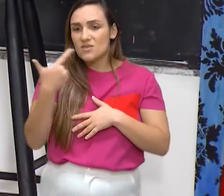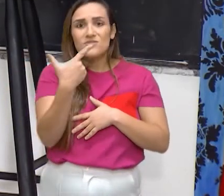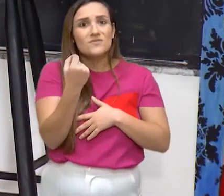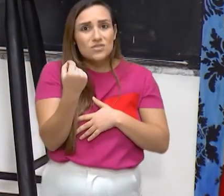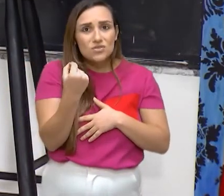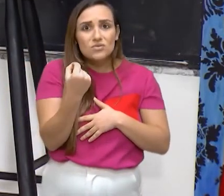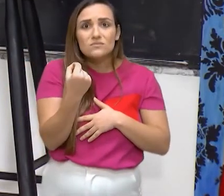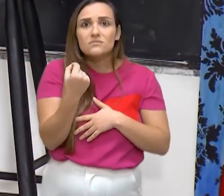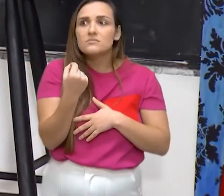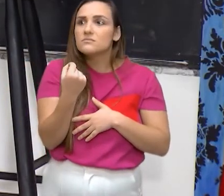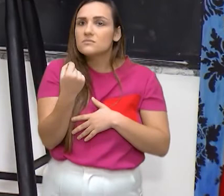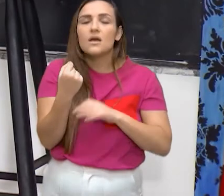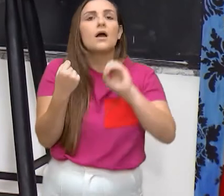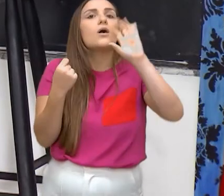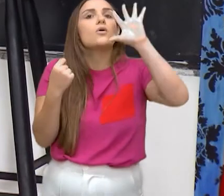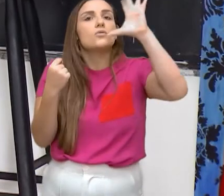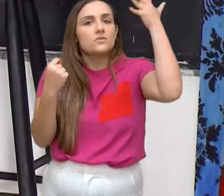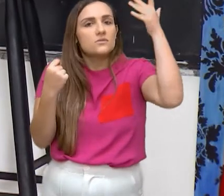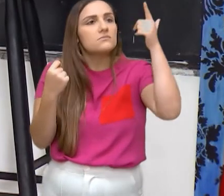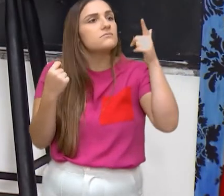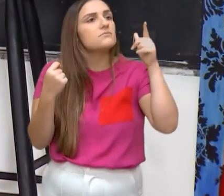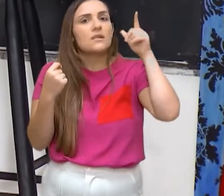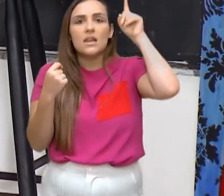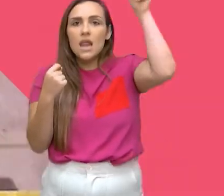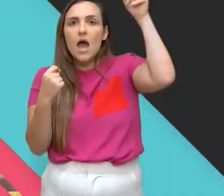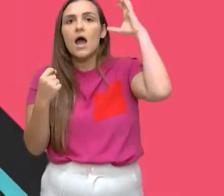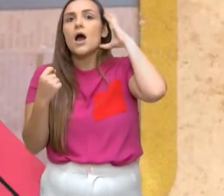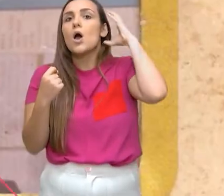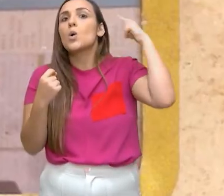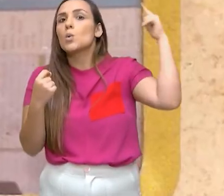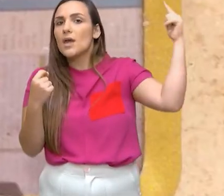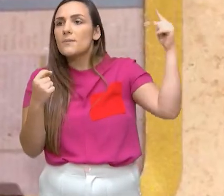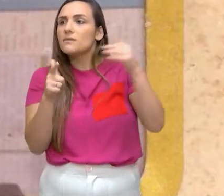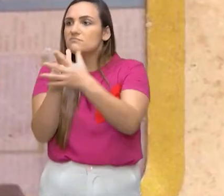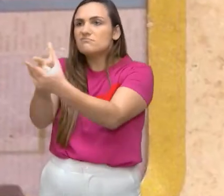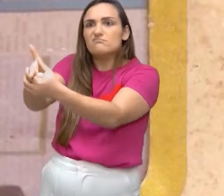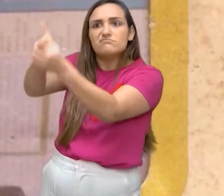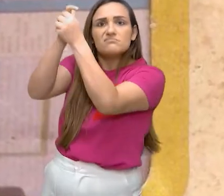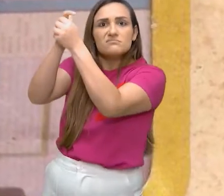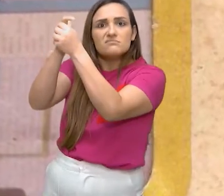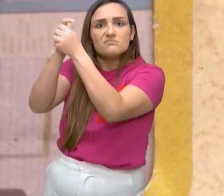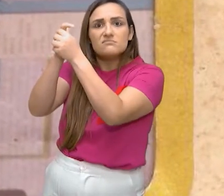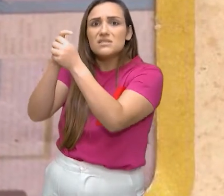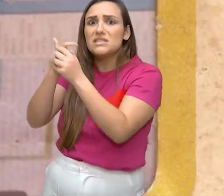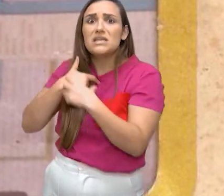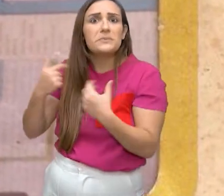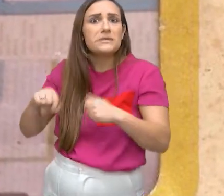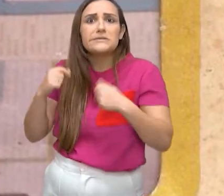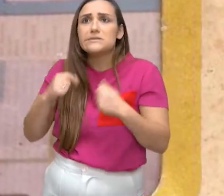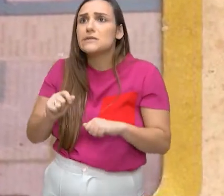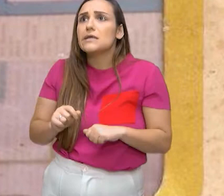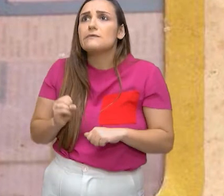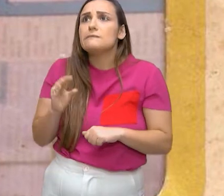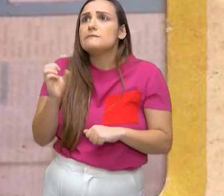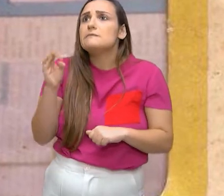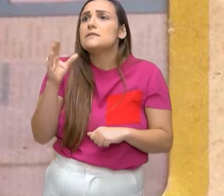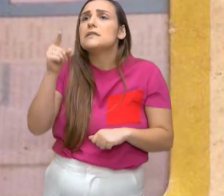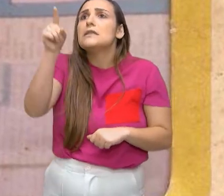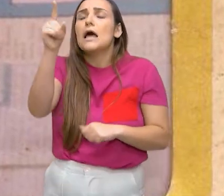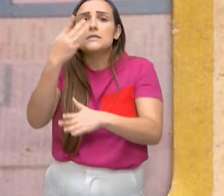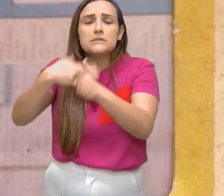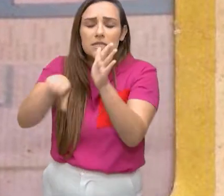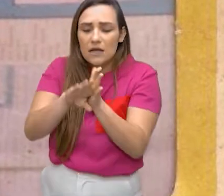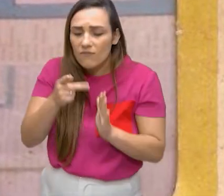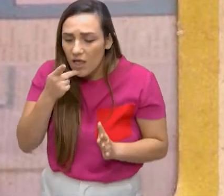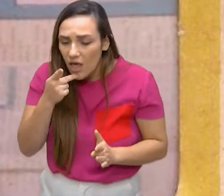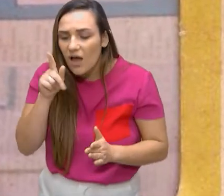outro irmão meu também, de 20 anos, infelizmente mataram, foi assassinado em Cuiabá, e foi muito terrível, porque eu fui reconhecer o corpo